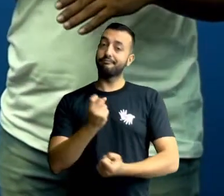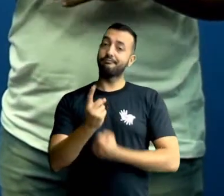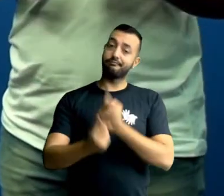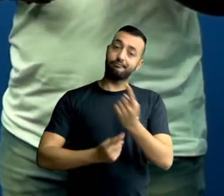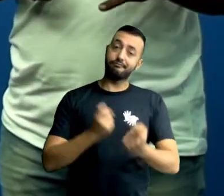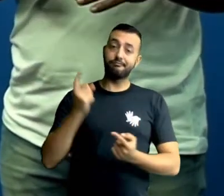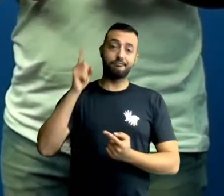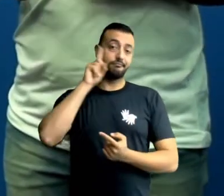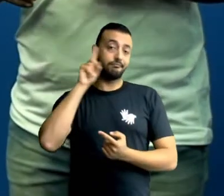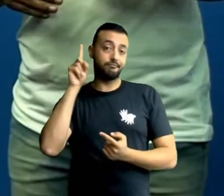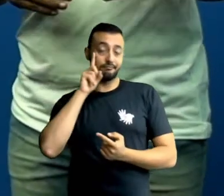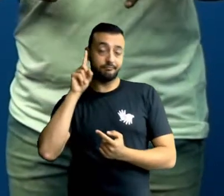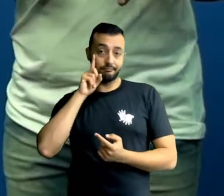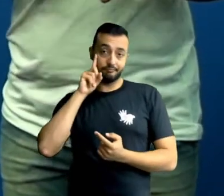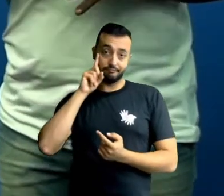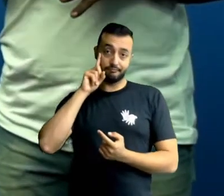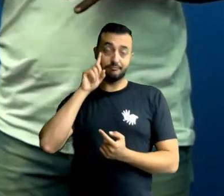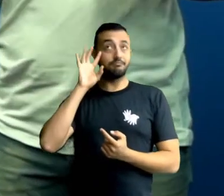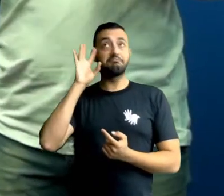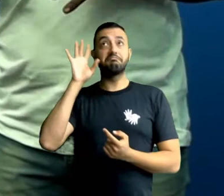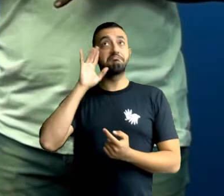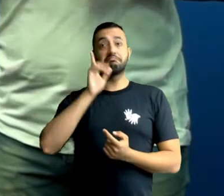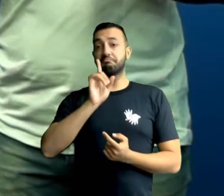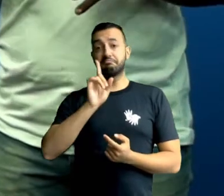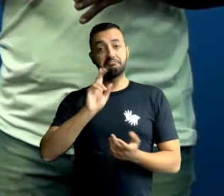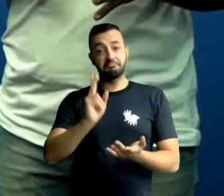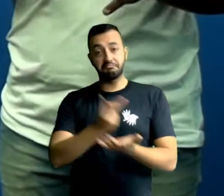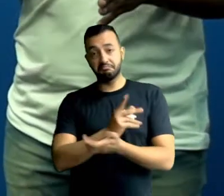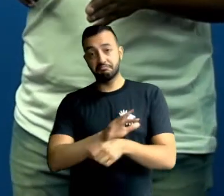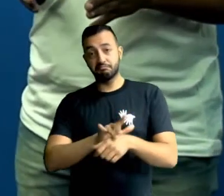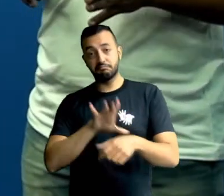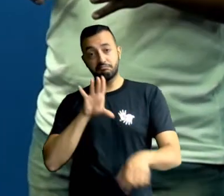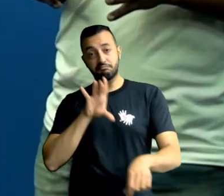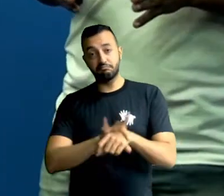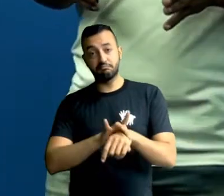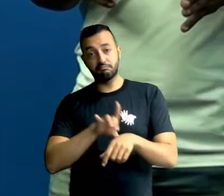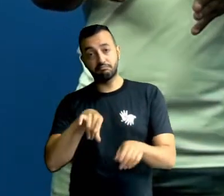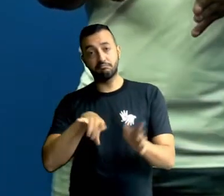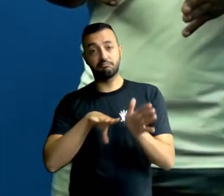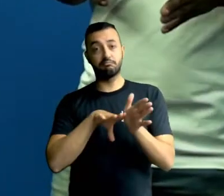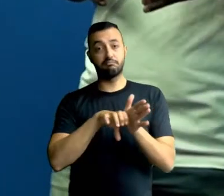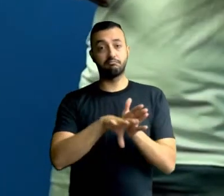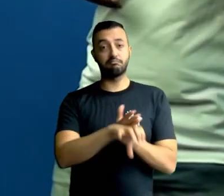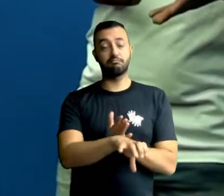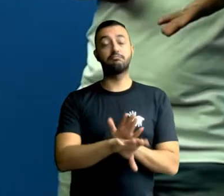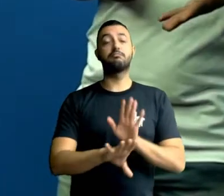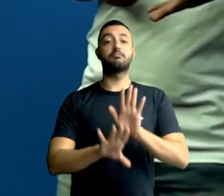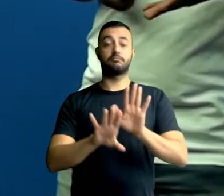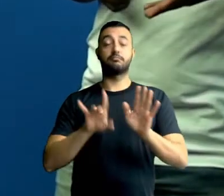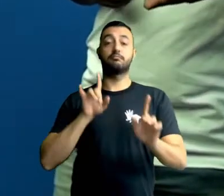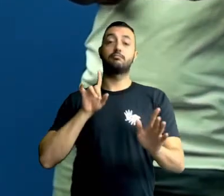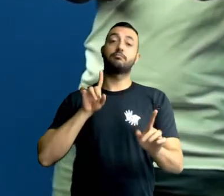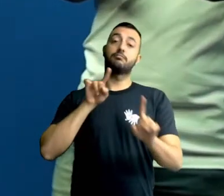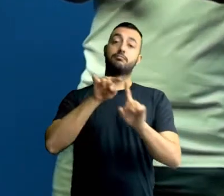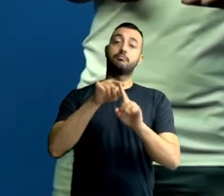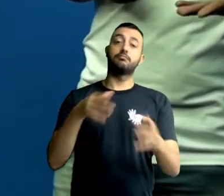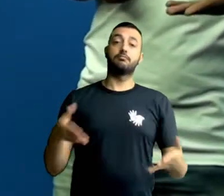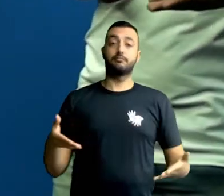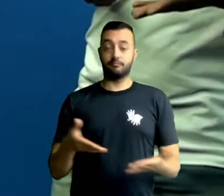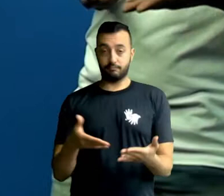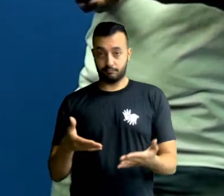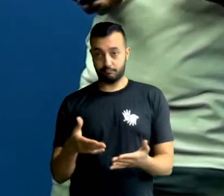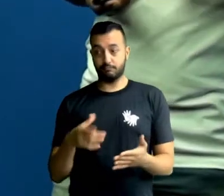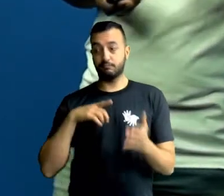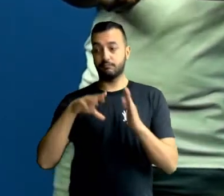no nosso dia a dia e que às vezes nem imagina que foi uma bactéria que causou aquilo. Bem, nosso objetivo hoje